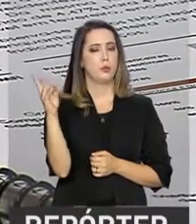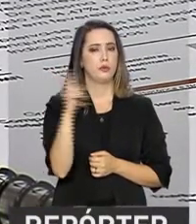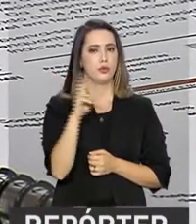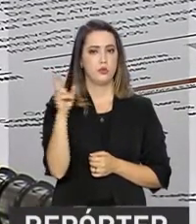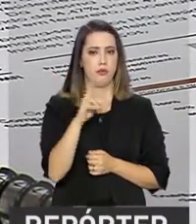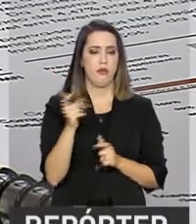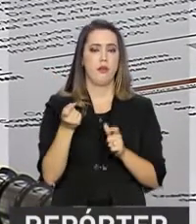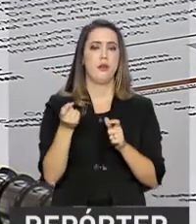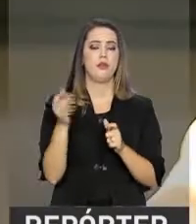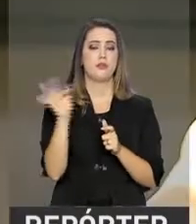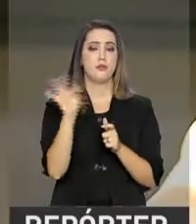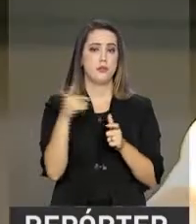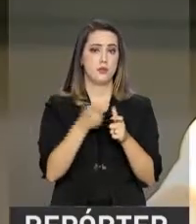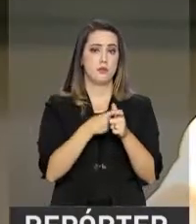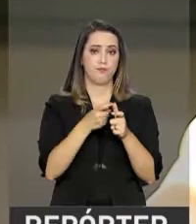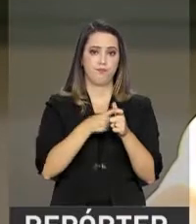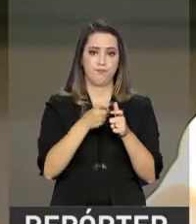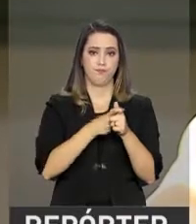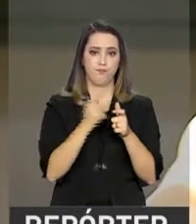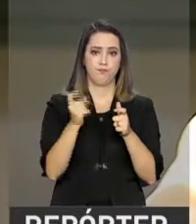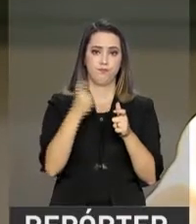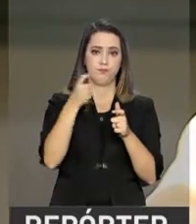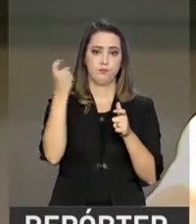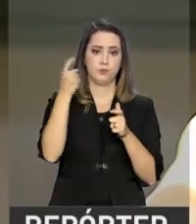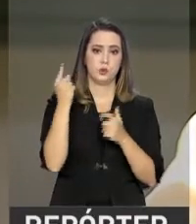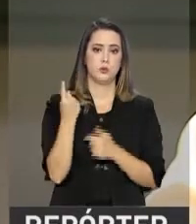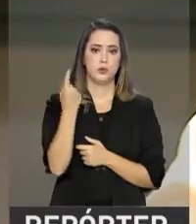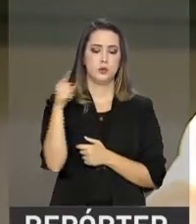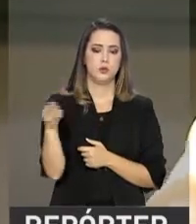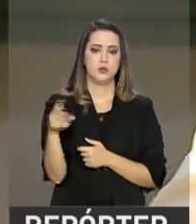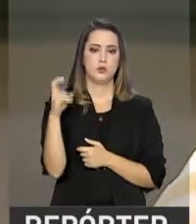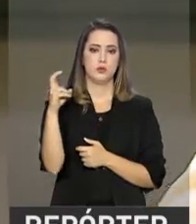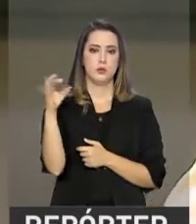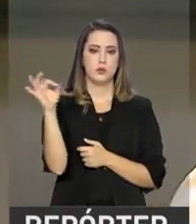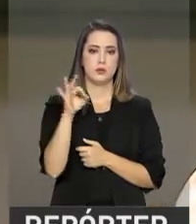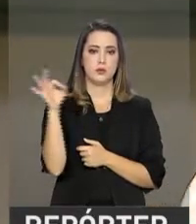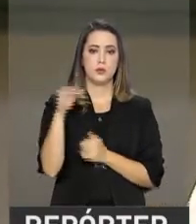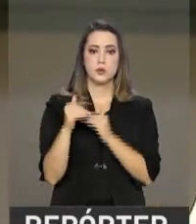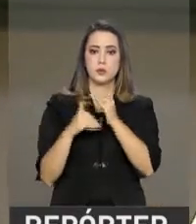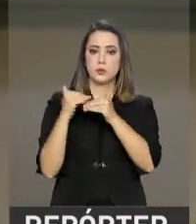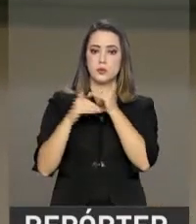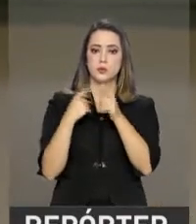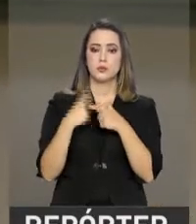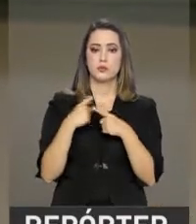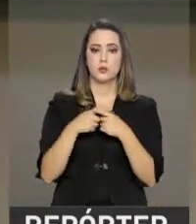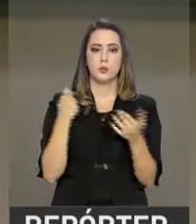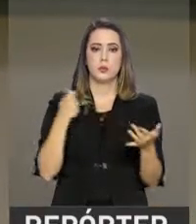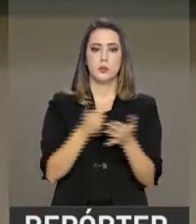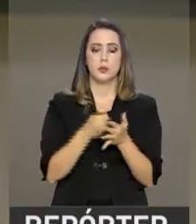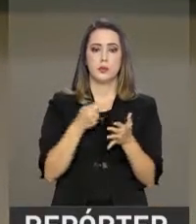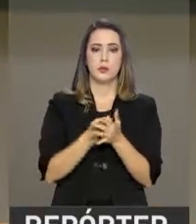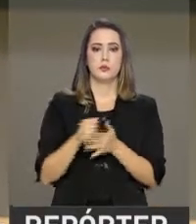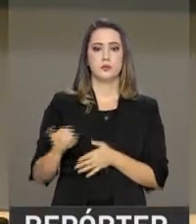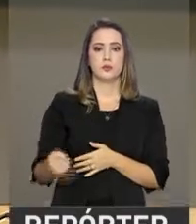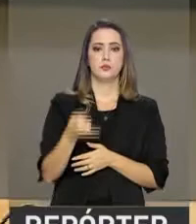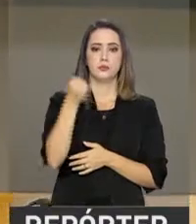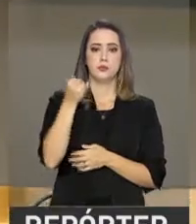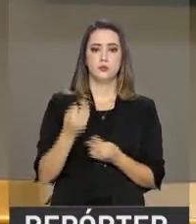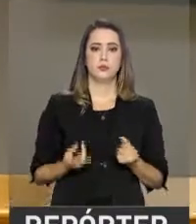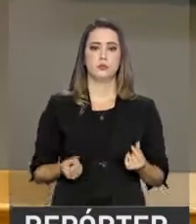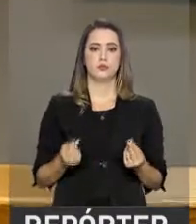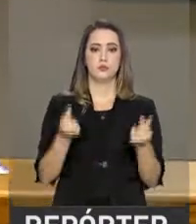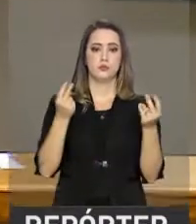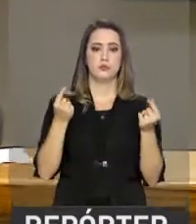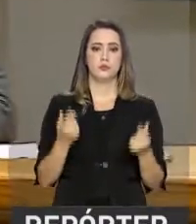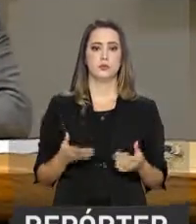reais em fevereiro, um aumento de 1,5% em relação a janeiro, provocado pelo pagamento de juros e pelo saldo